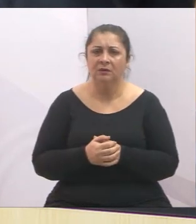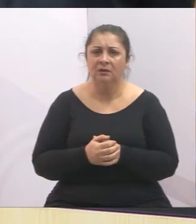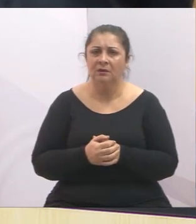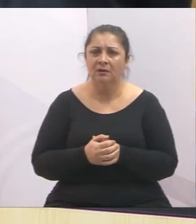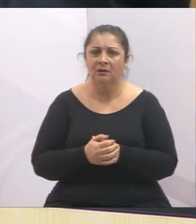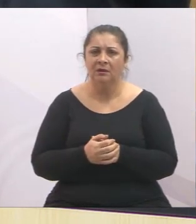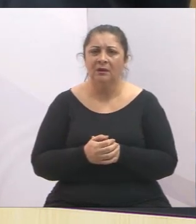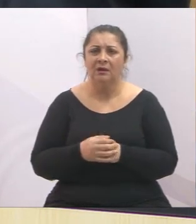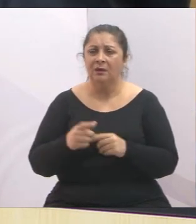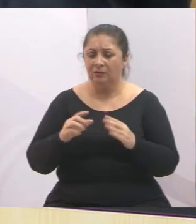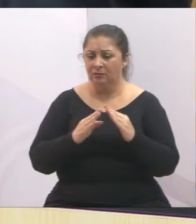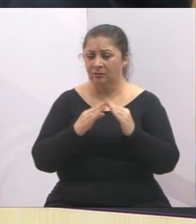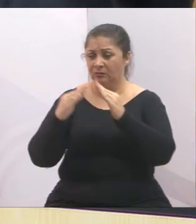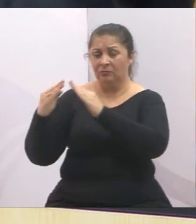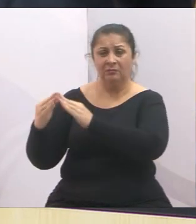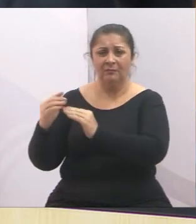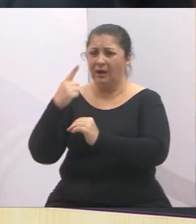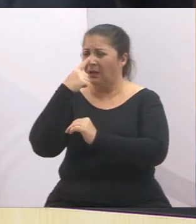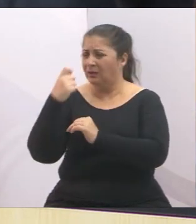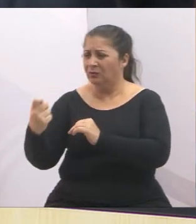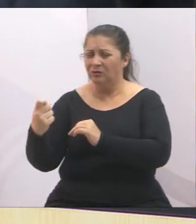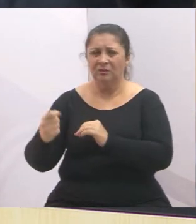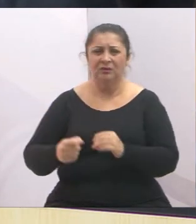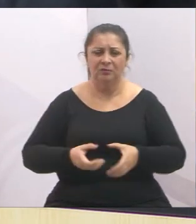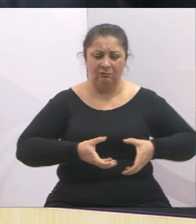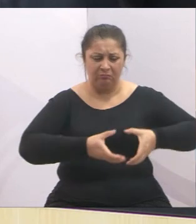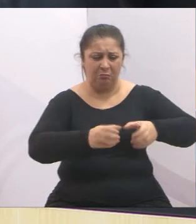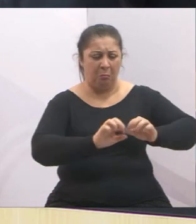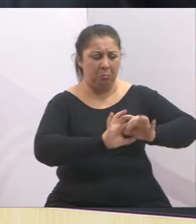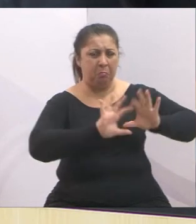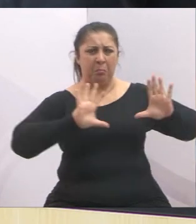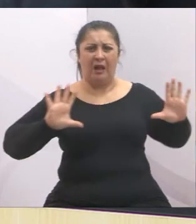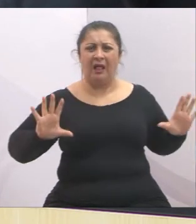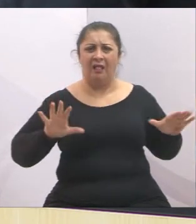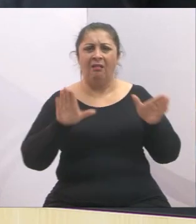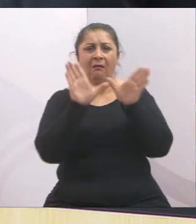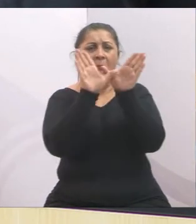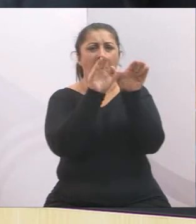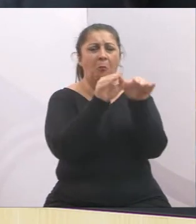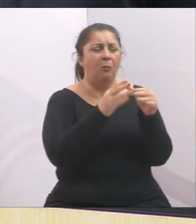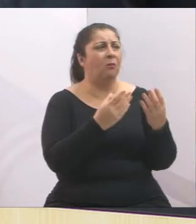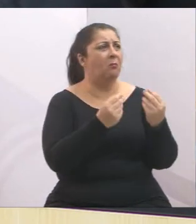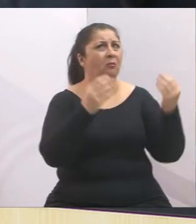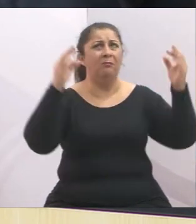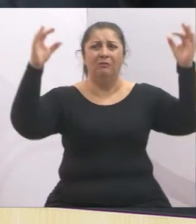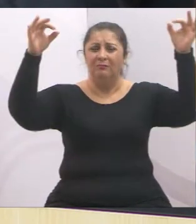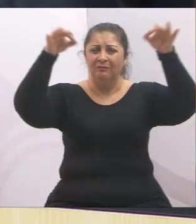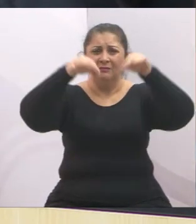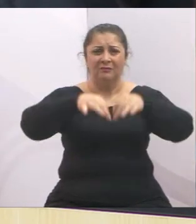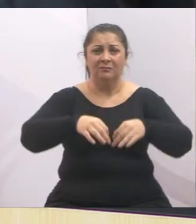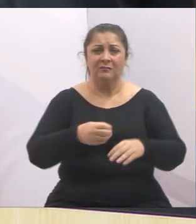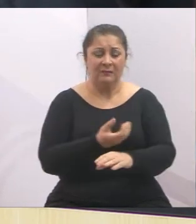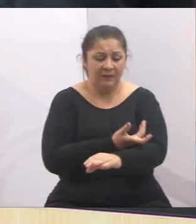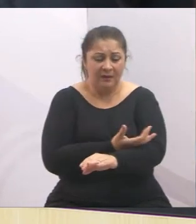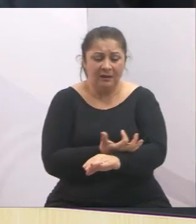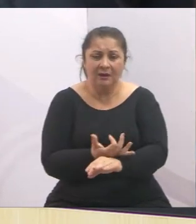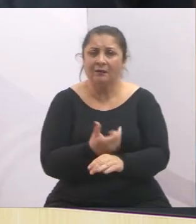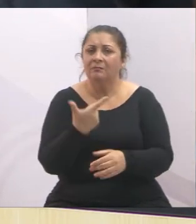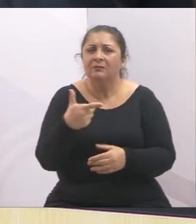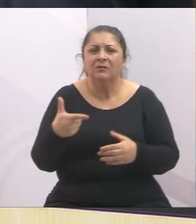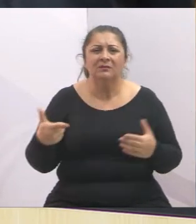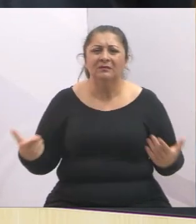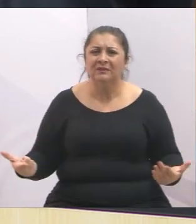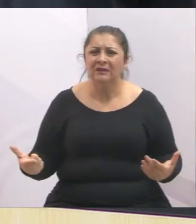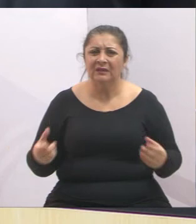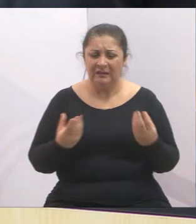de terreno baldio ao entorno, tubulação aberta, criação de pombo, falta de calçamento ou grama no entorno dos blocos, deixaram terra